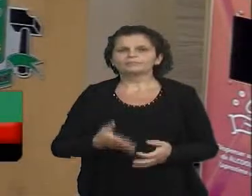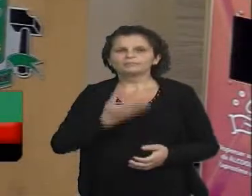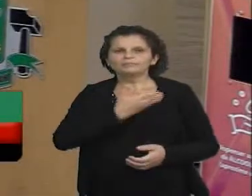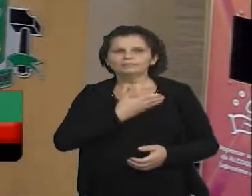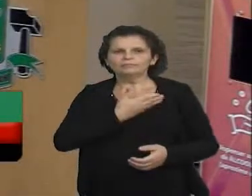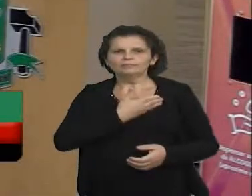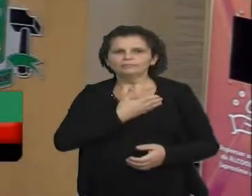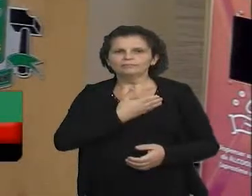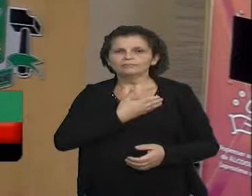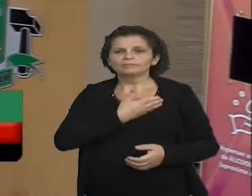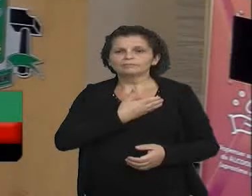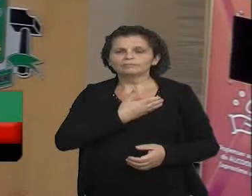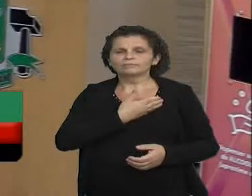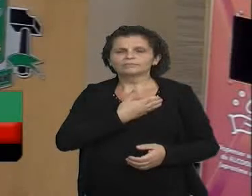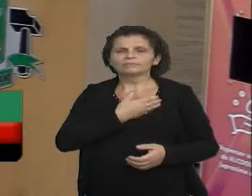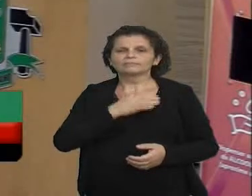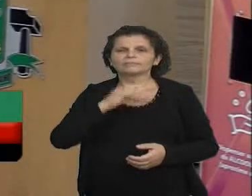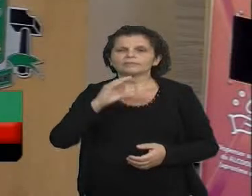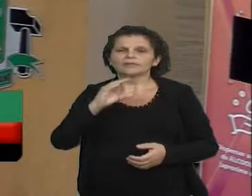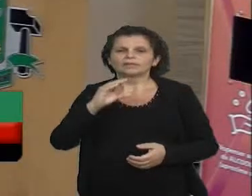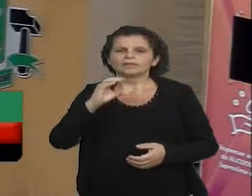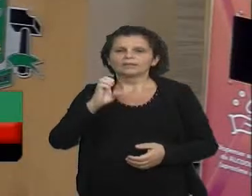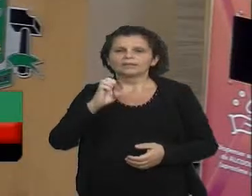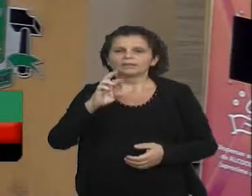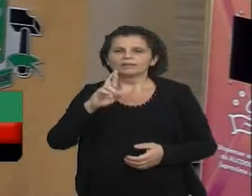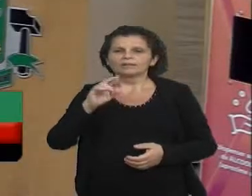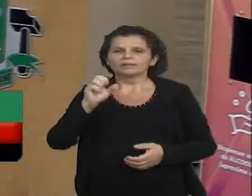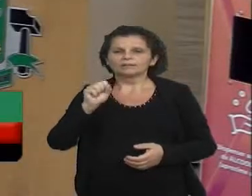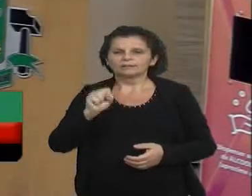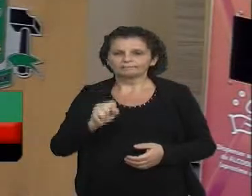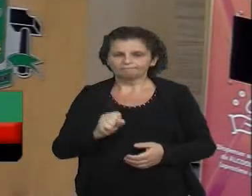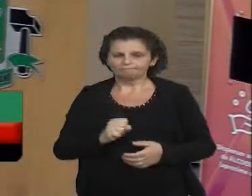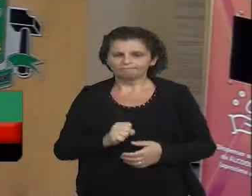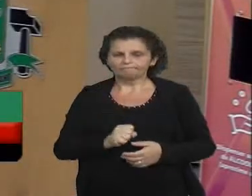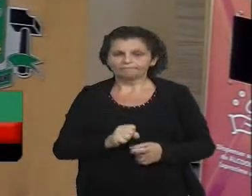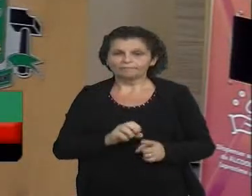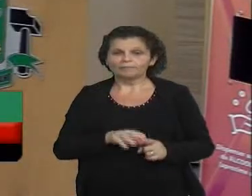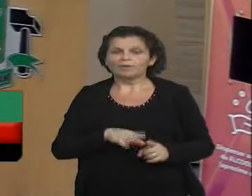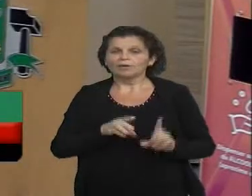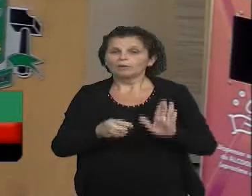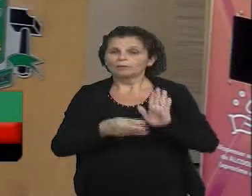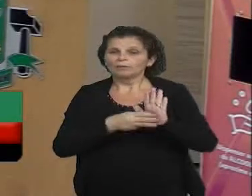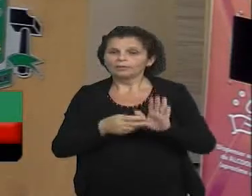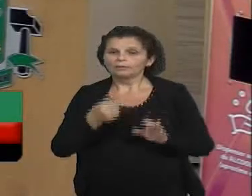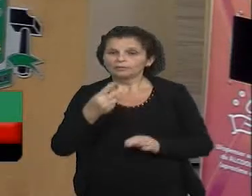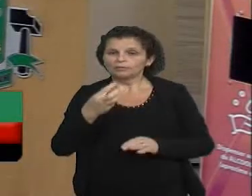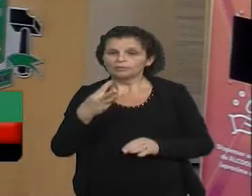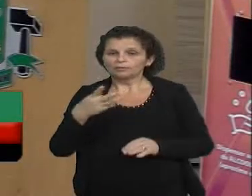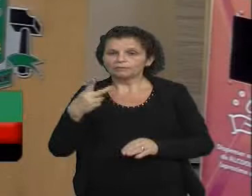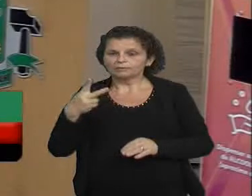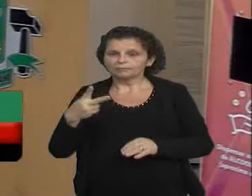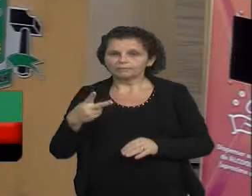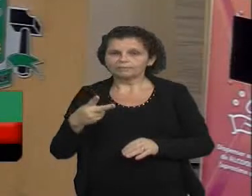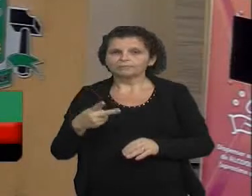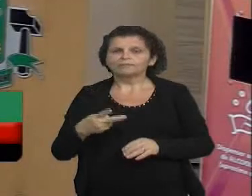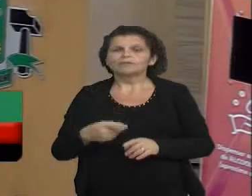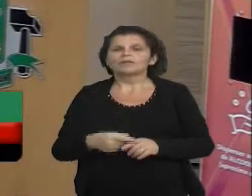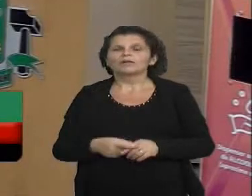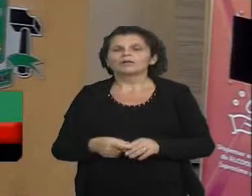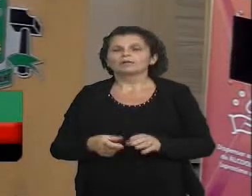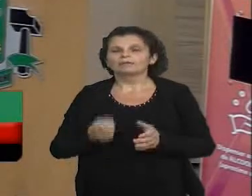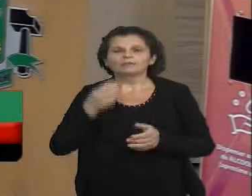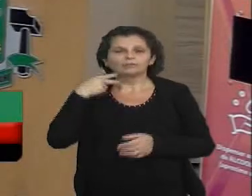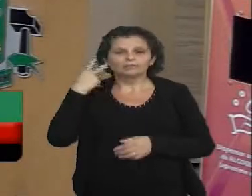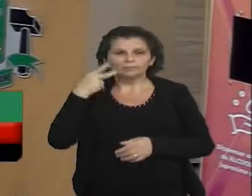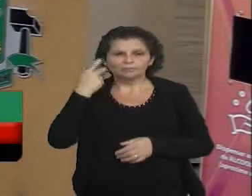amigo César. Continua em discussão a moção de reconhecimento 232/22, de autoria